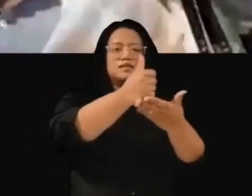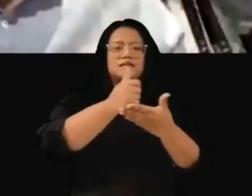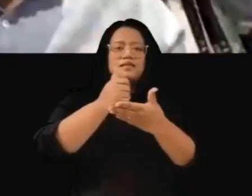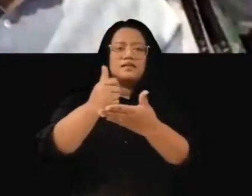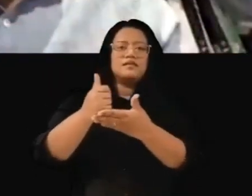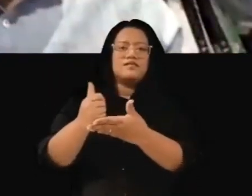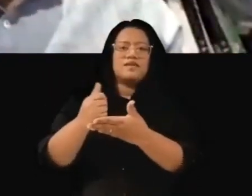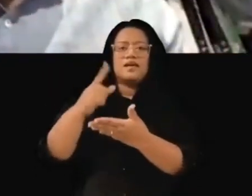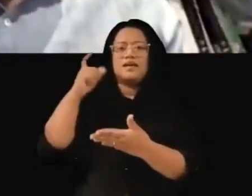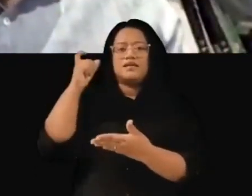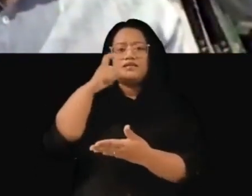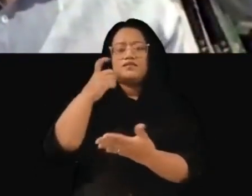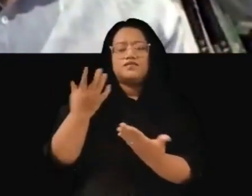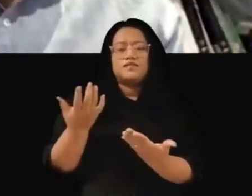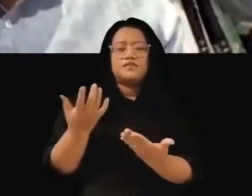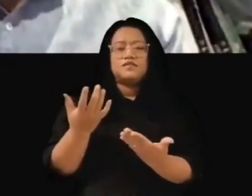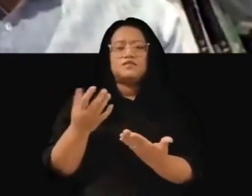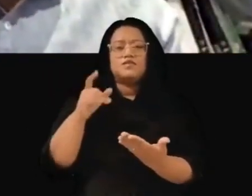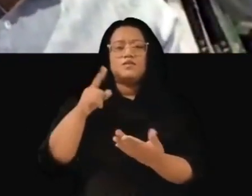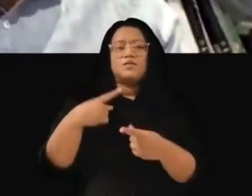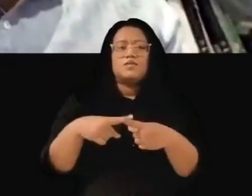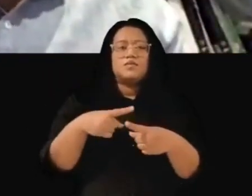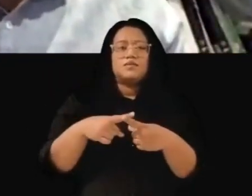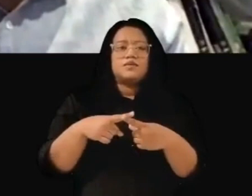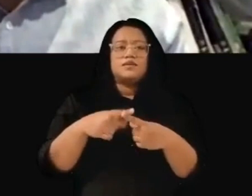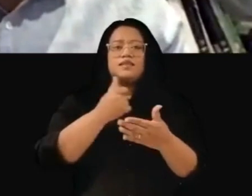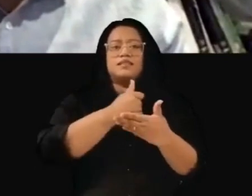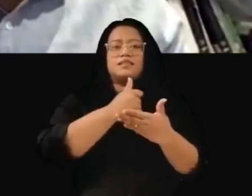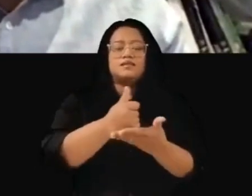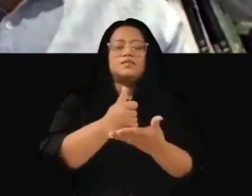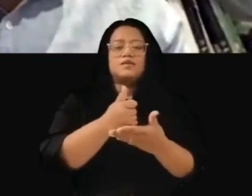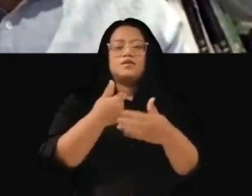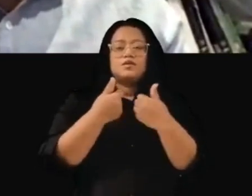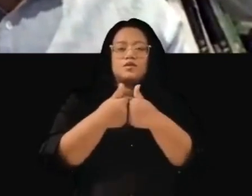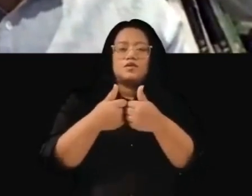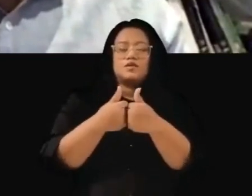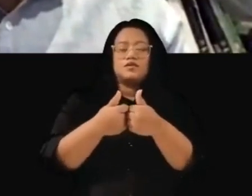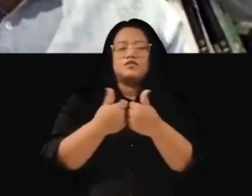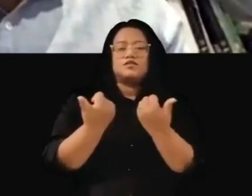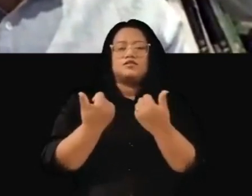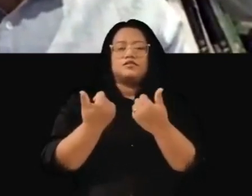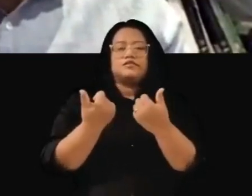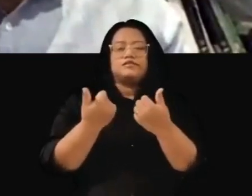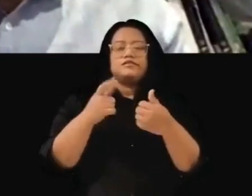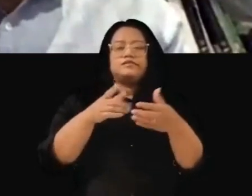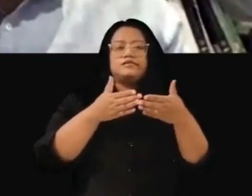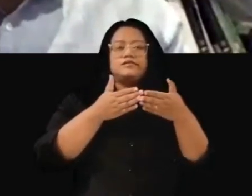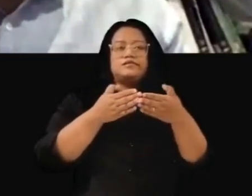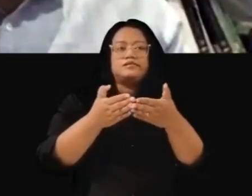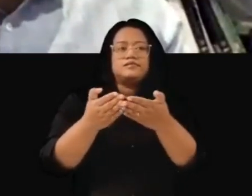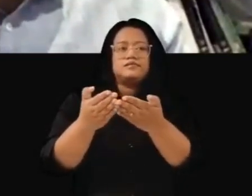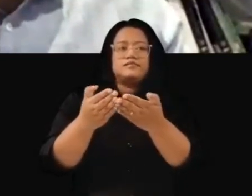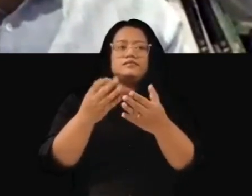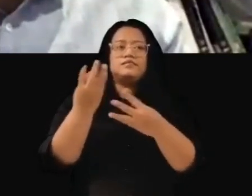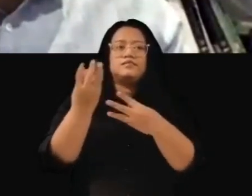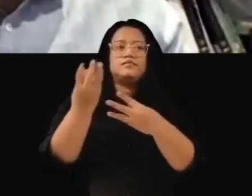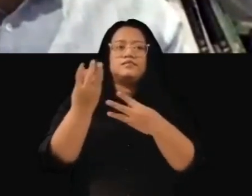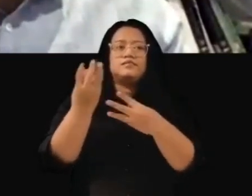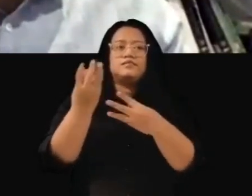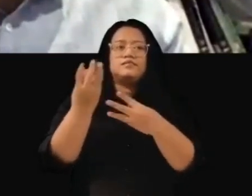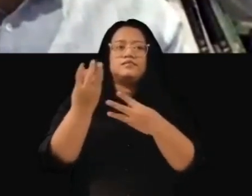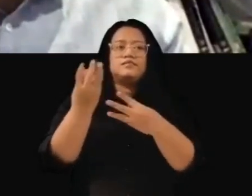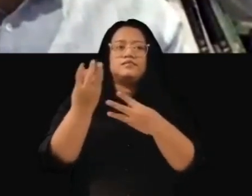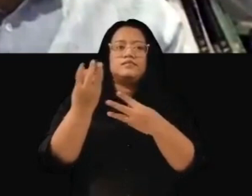de uma reunião, por exemplo, né? Estamos falando de um transporte, como nós vimos há pouco ali, às vezes esse é o meio de transporte que se tem mesmo, né?